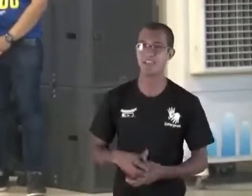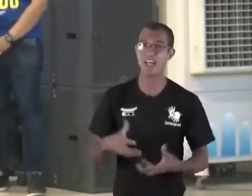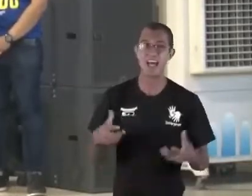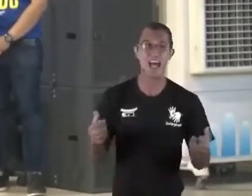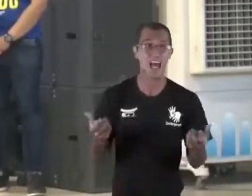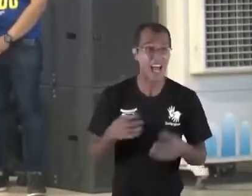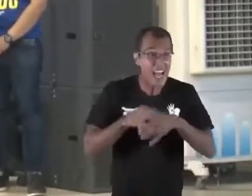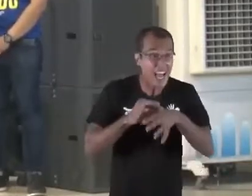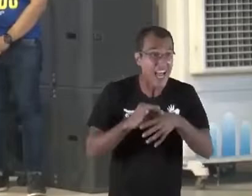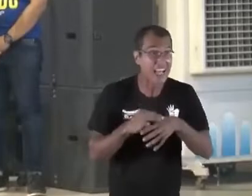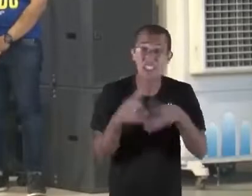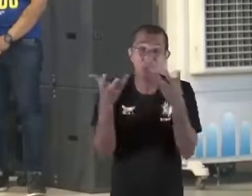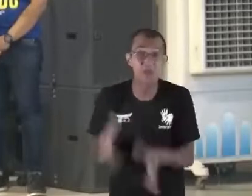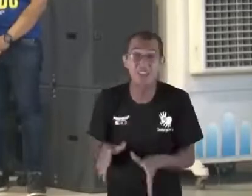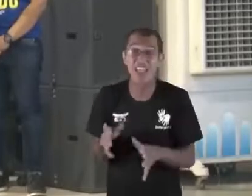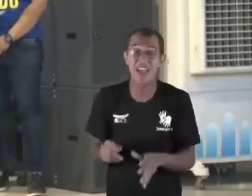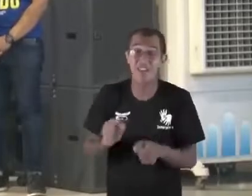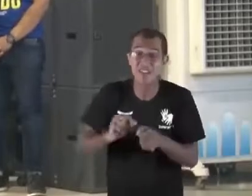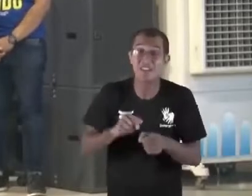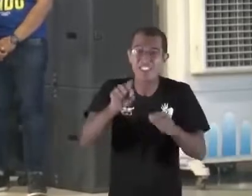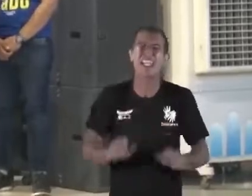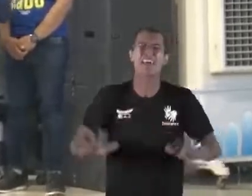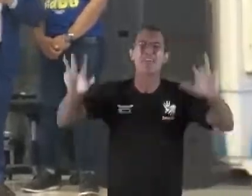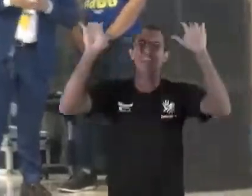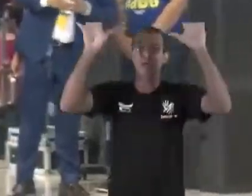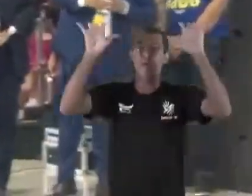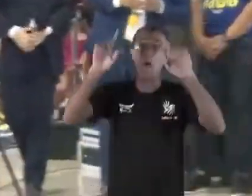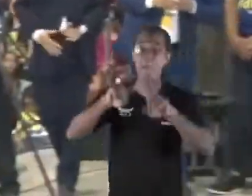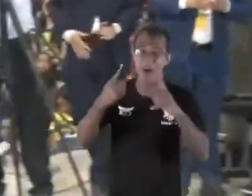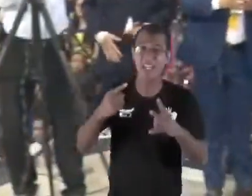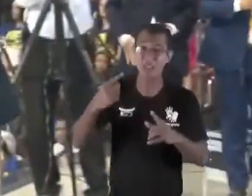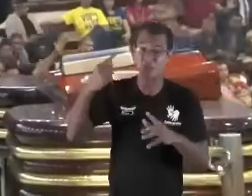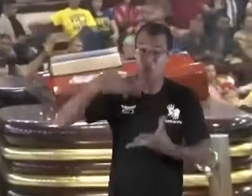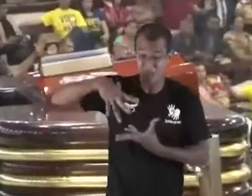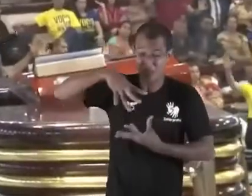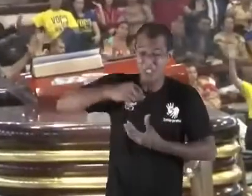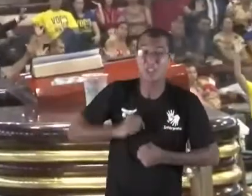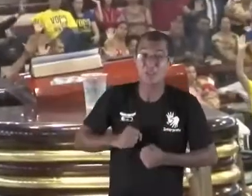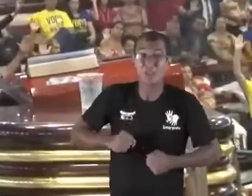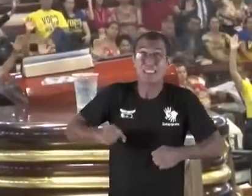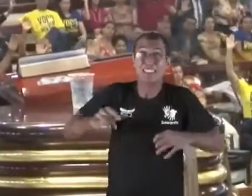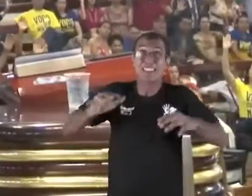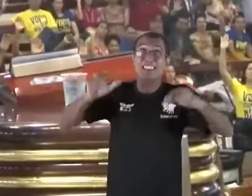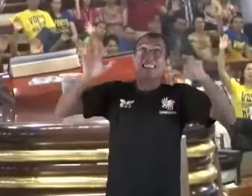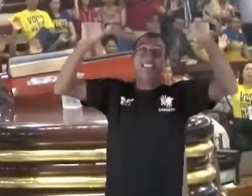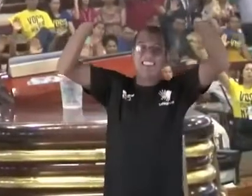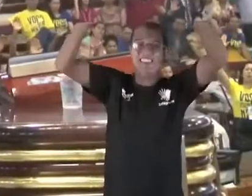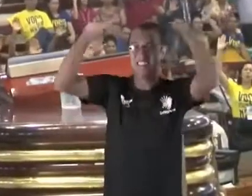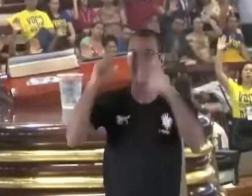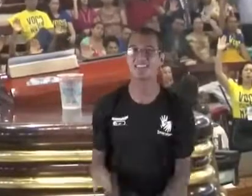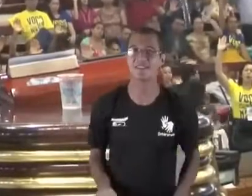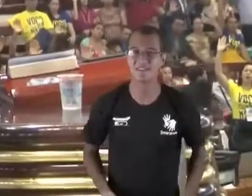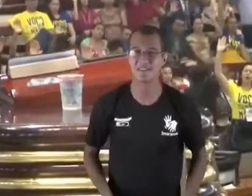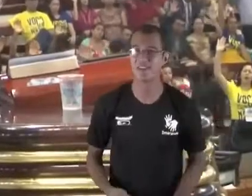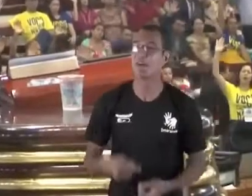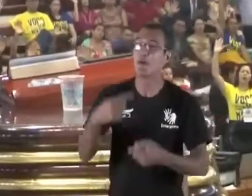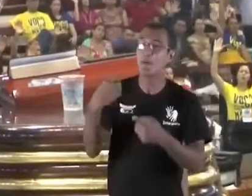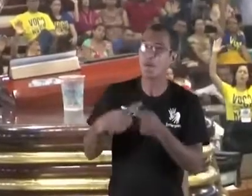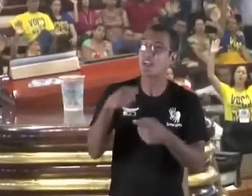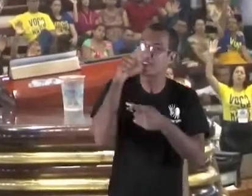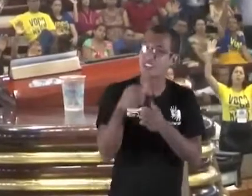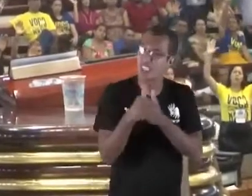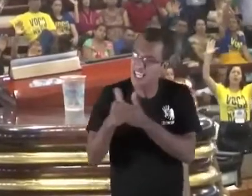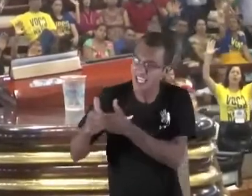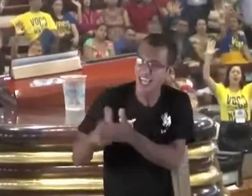mão, mas o espírito leva. Levante a mão. Não seja guiado pela carne, seja